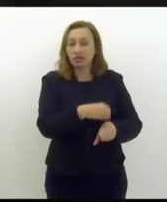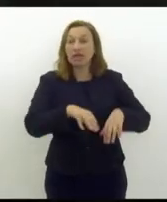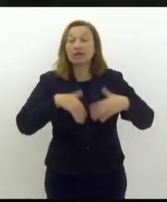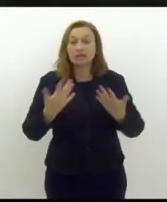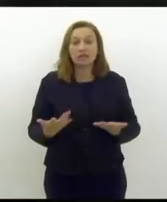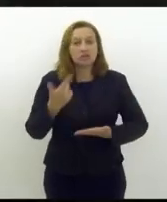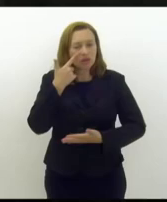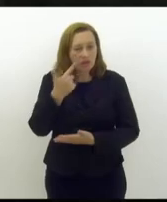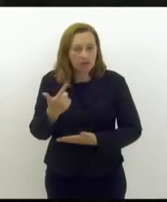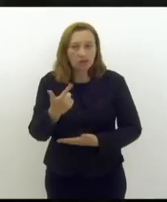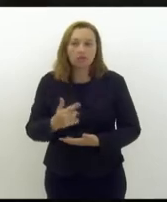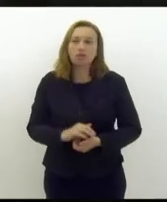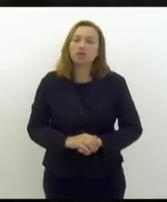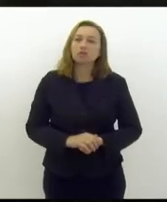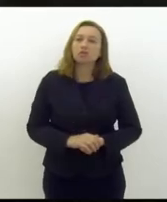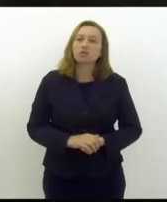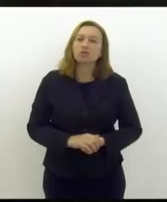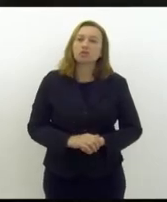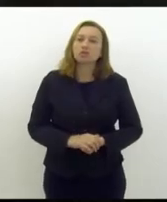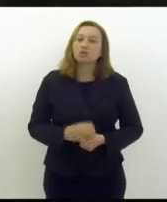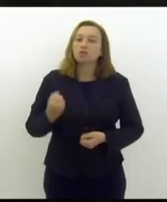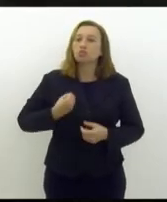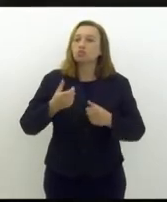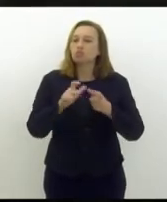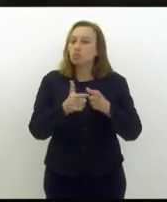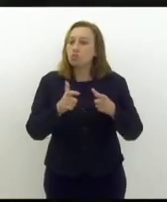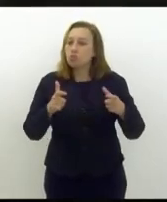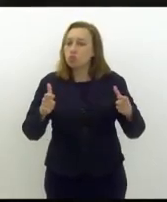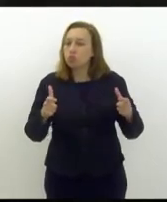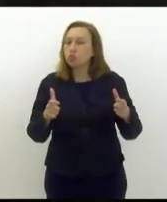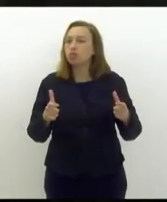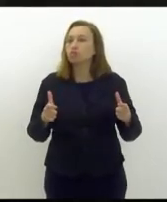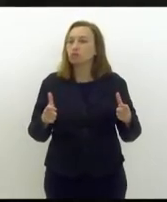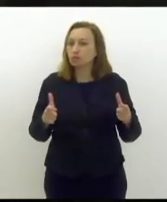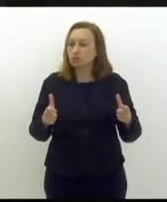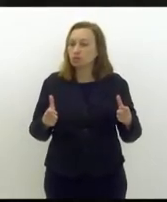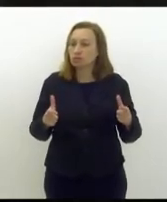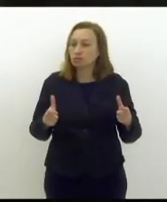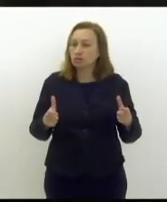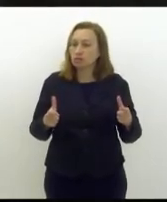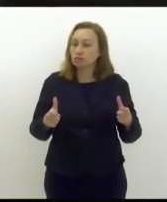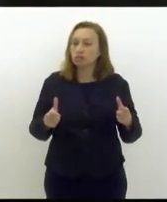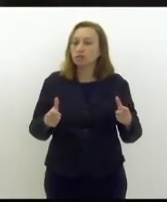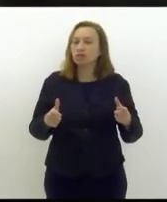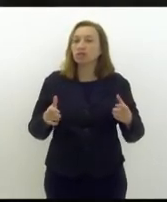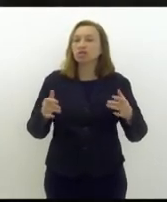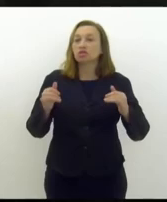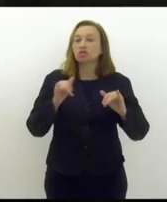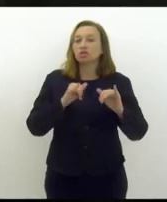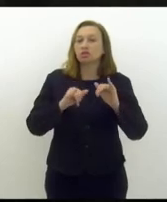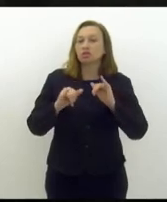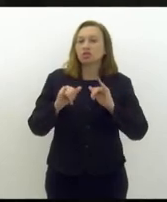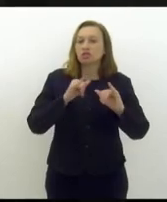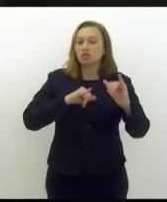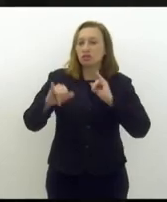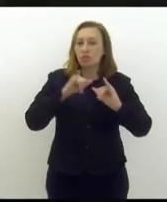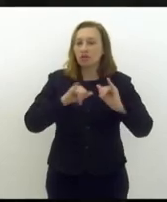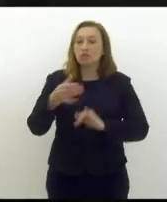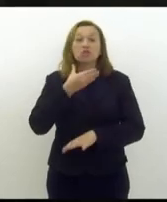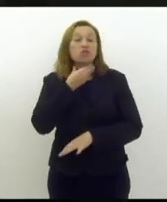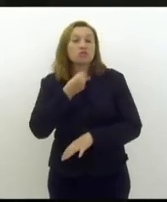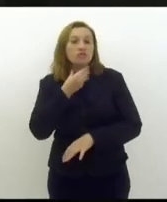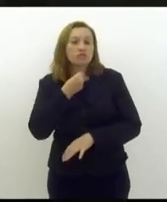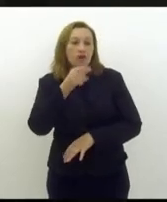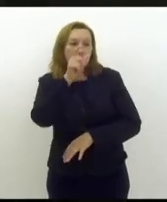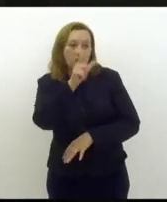a gente tá vendo um um aumento significativo das fake News das mentiras sobre essas